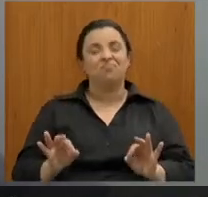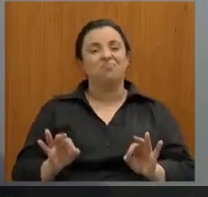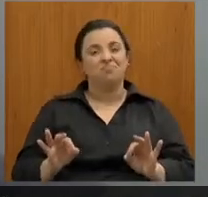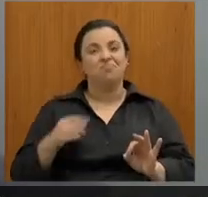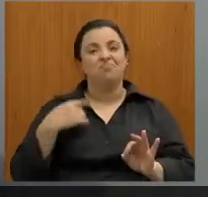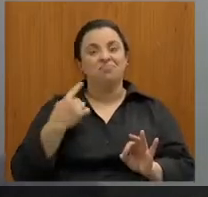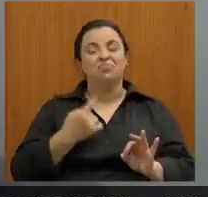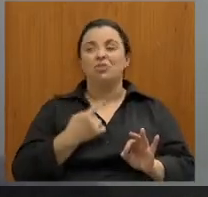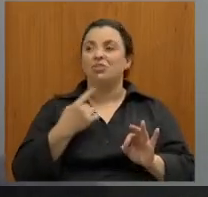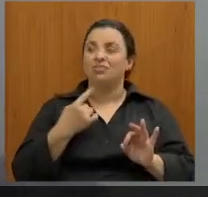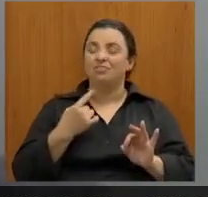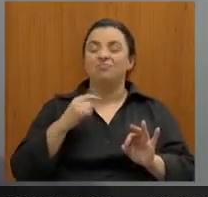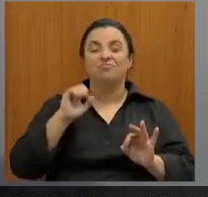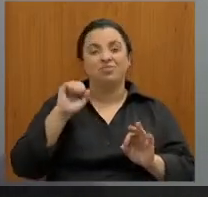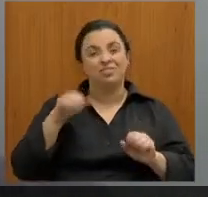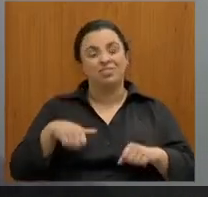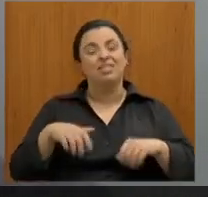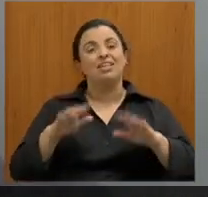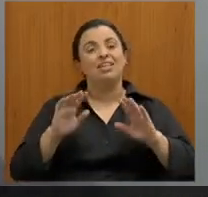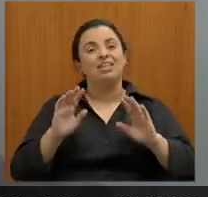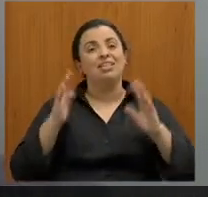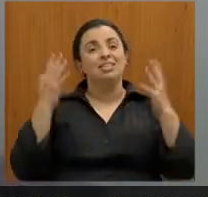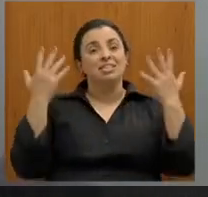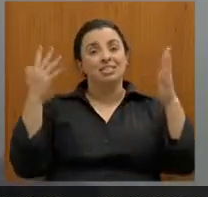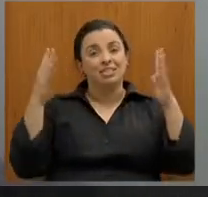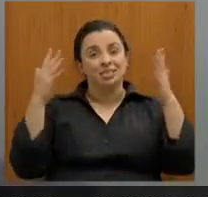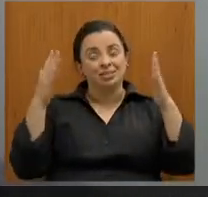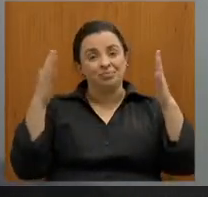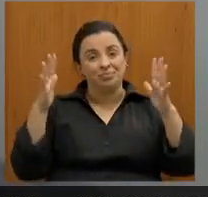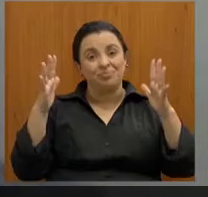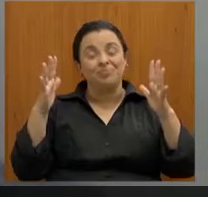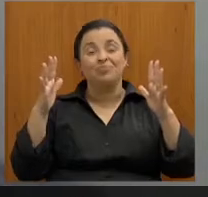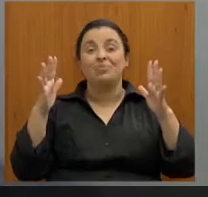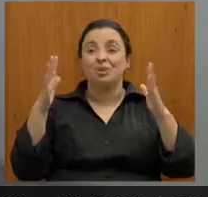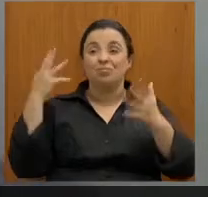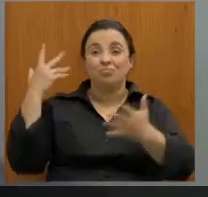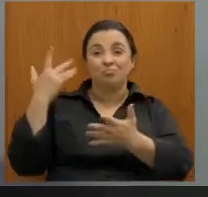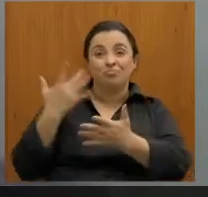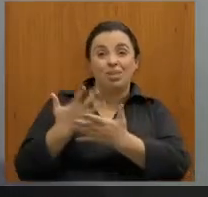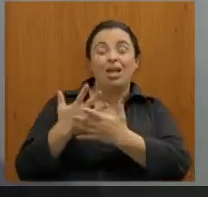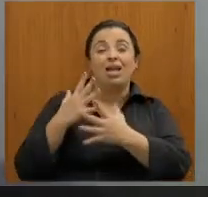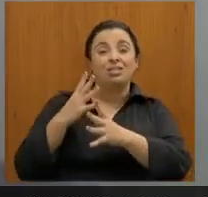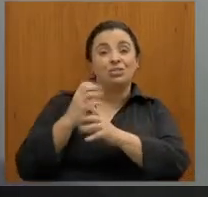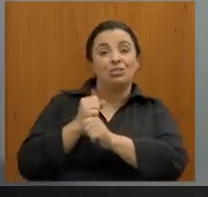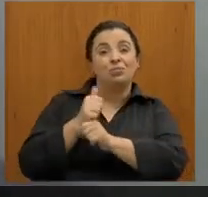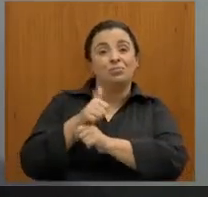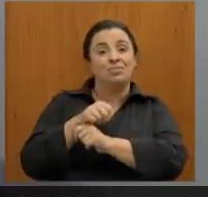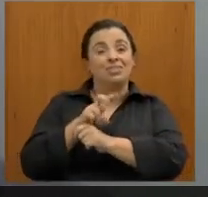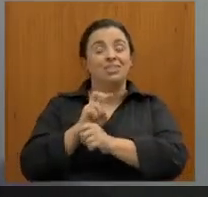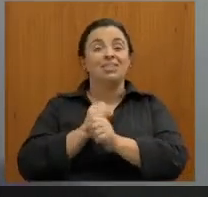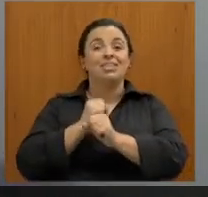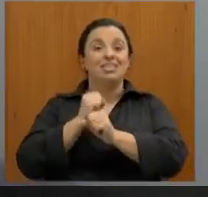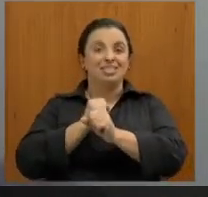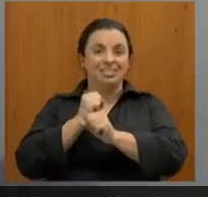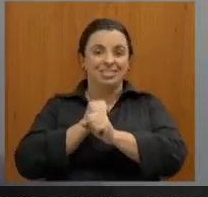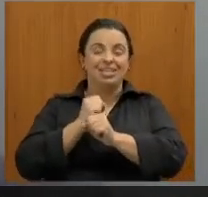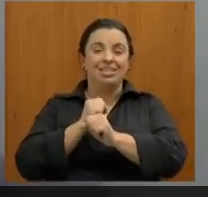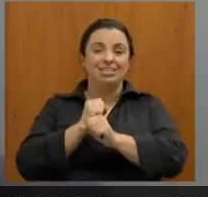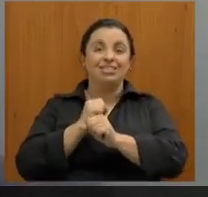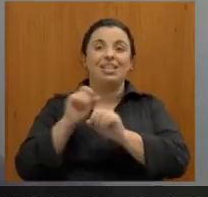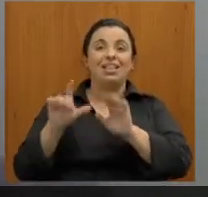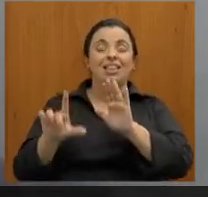celebrando aí o aniversário de 15 anos da Lei Maria da Penha um de boot